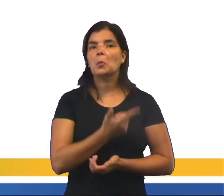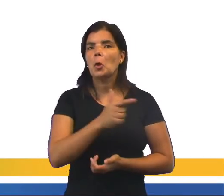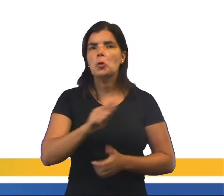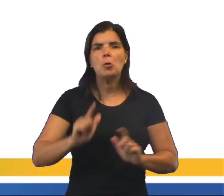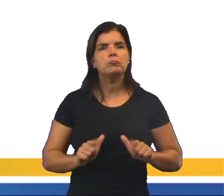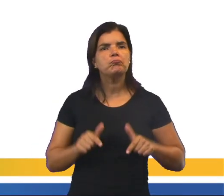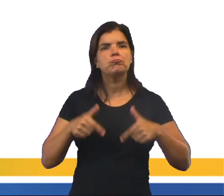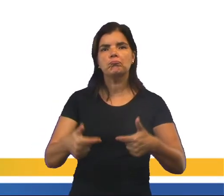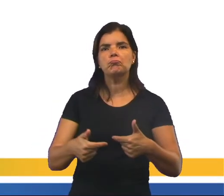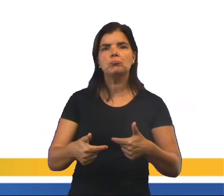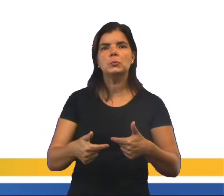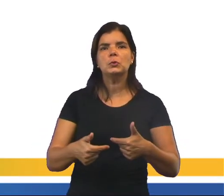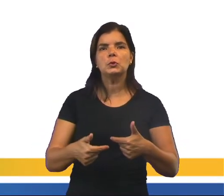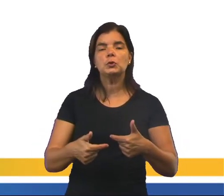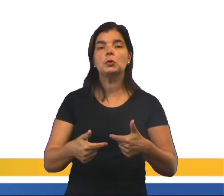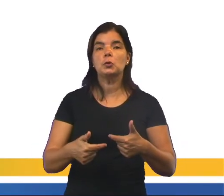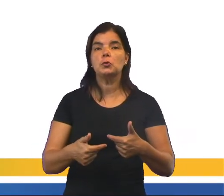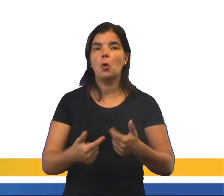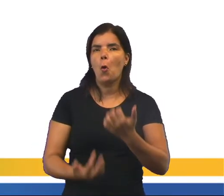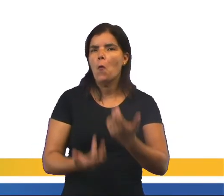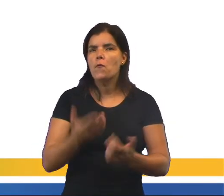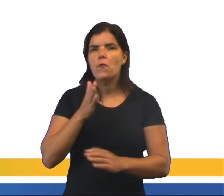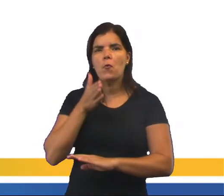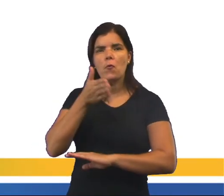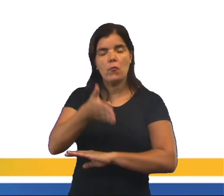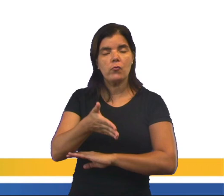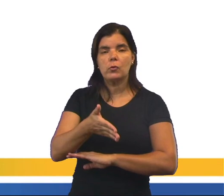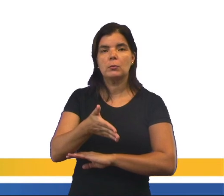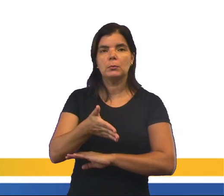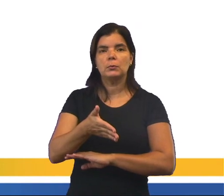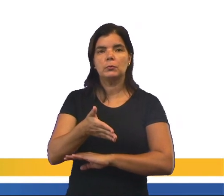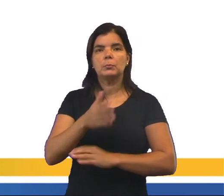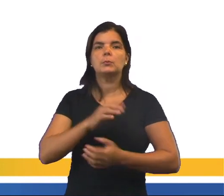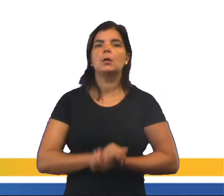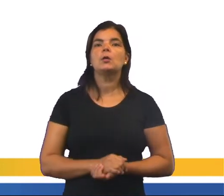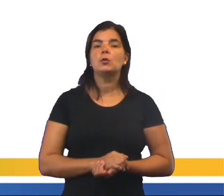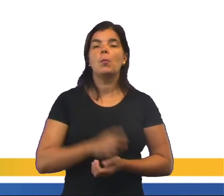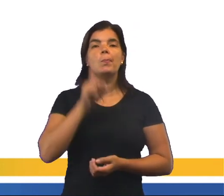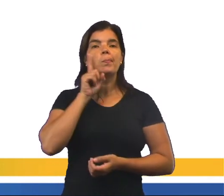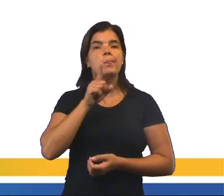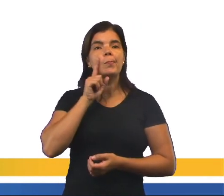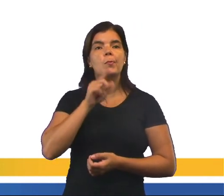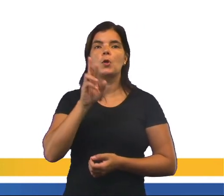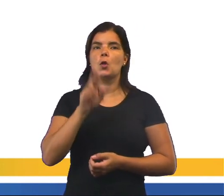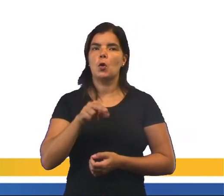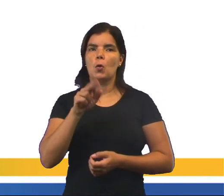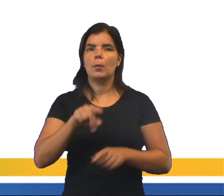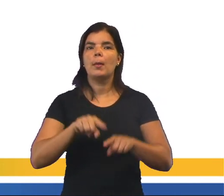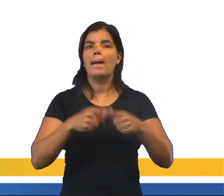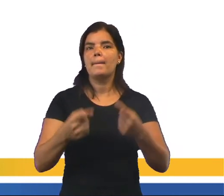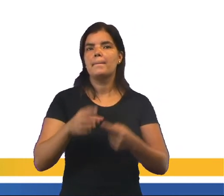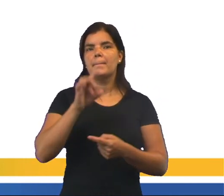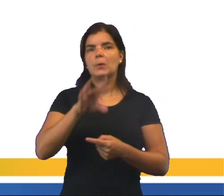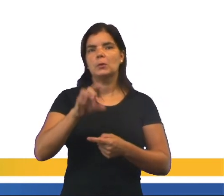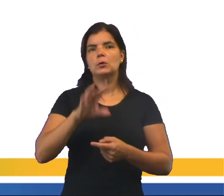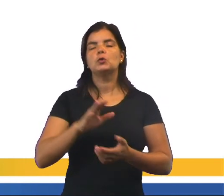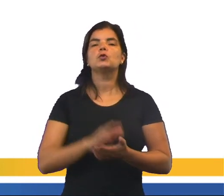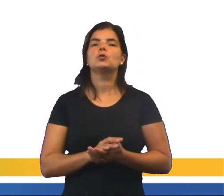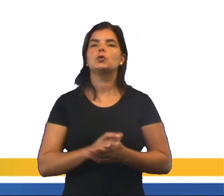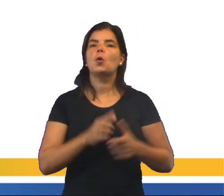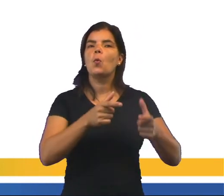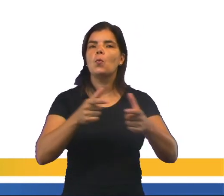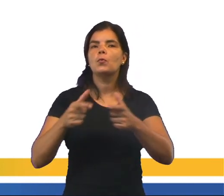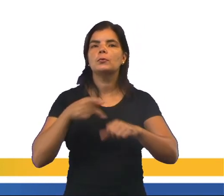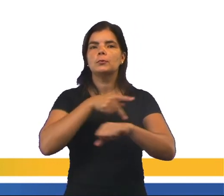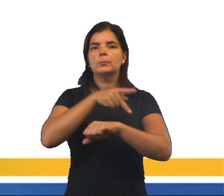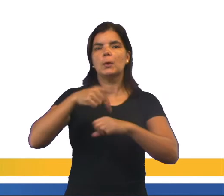Alternativa D, houve enfrentamento de fogo direto, não houve enfrentamento de fogo direto entre os Estados Unidos e a União Soviética, apenas em